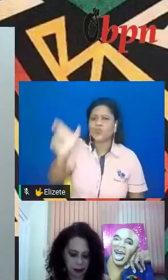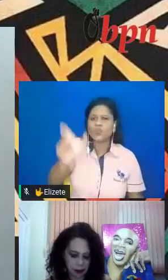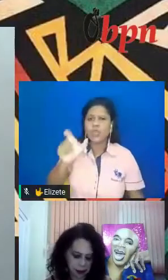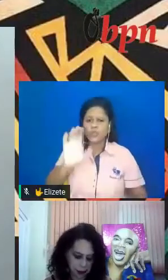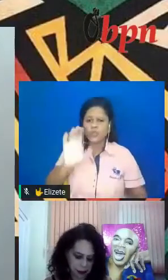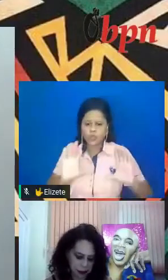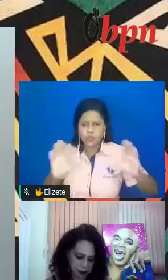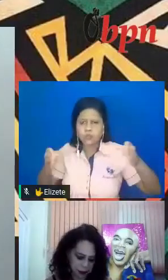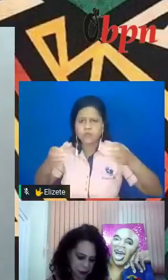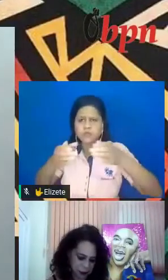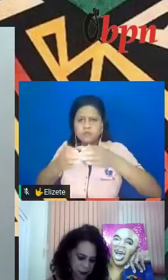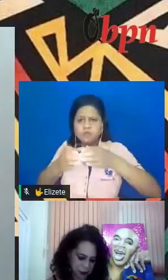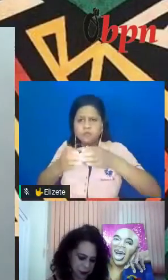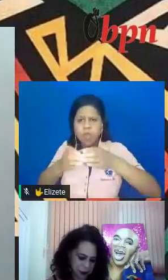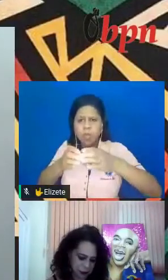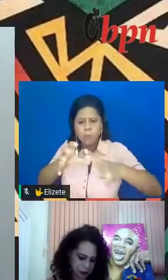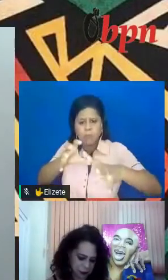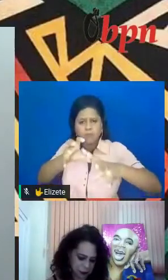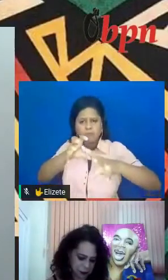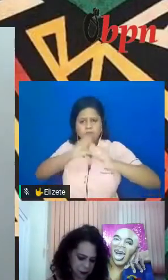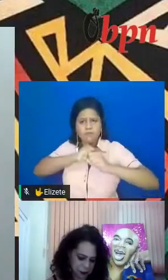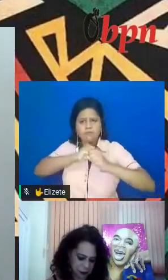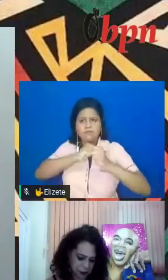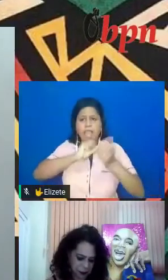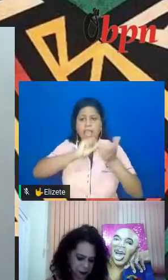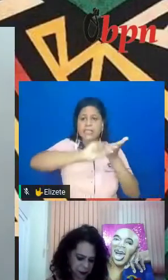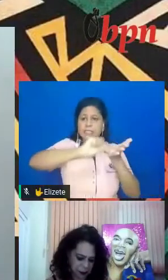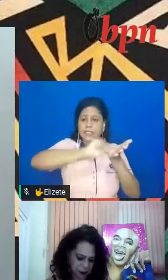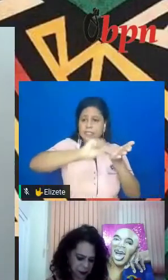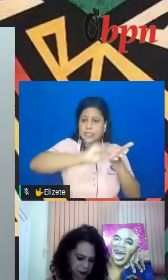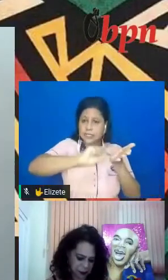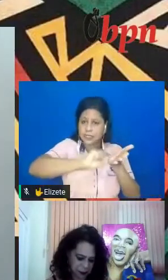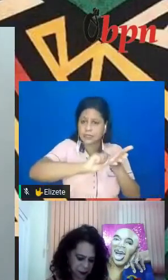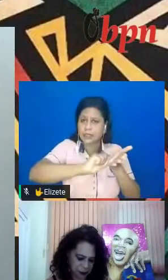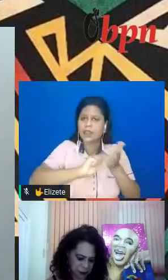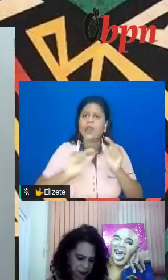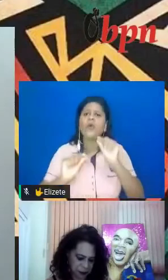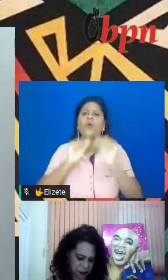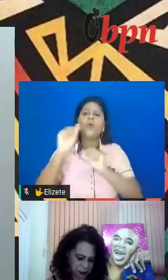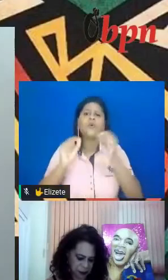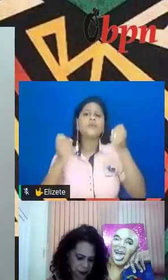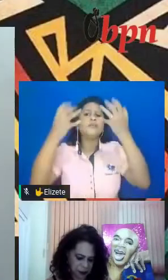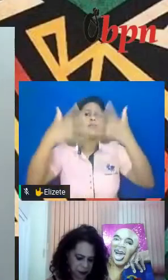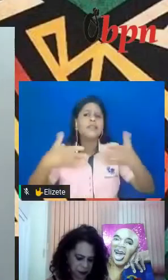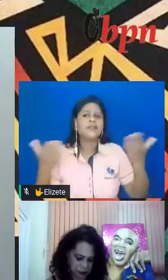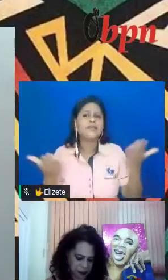o que a gente fala hoje, né, essa disputa de narrativa,